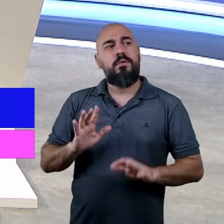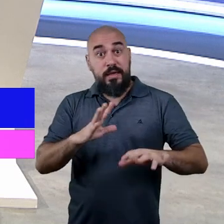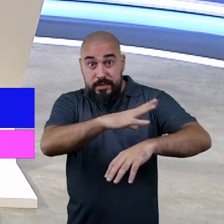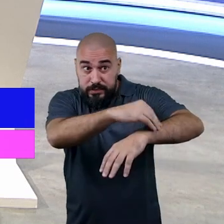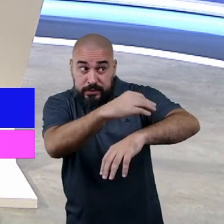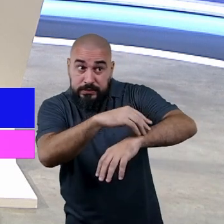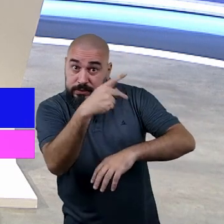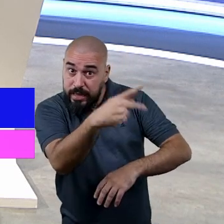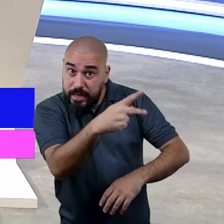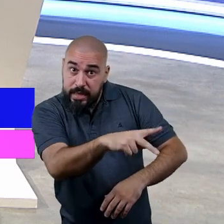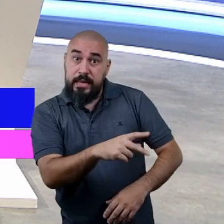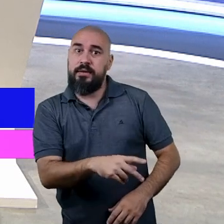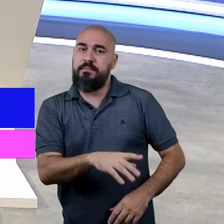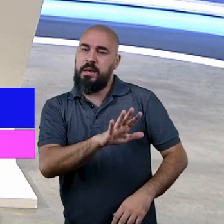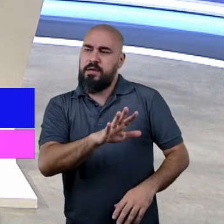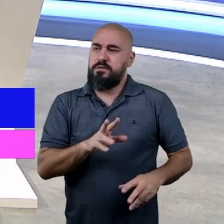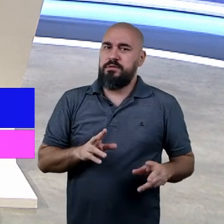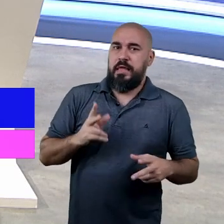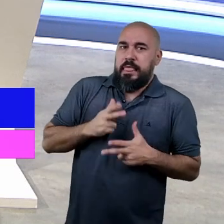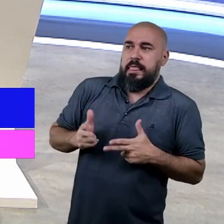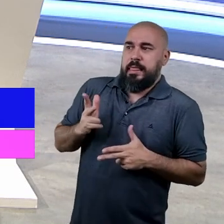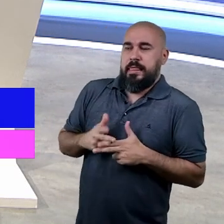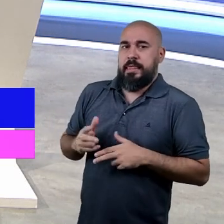para si essa bênção.